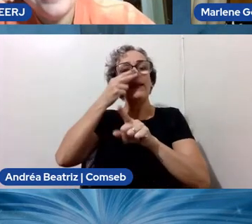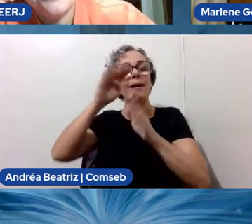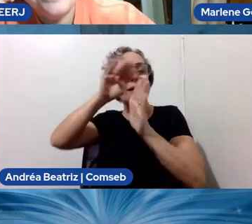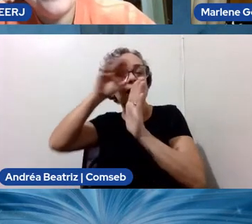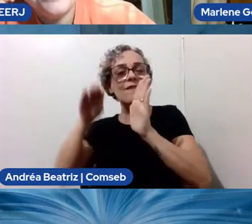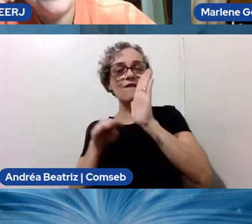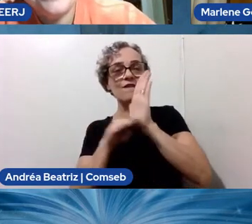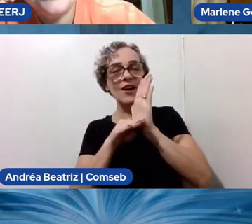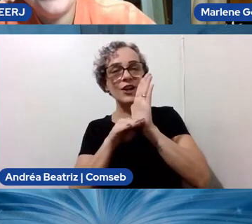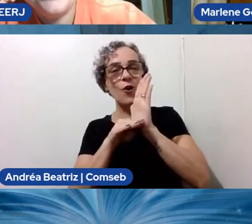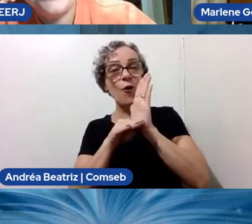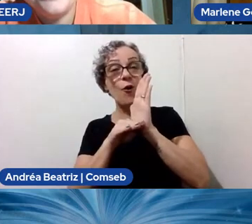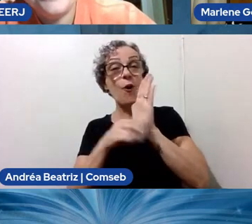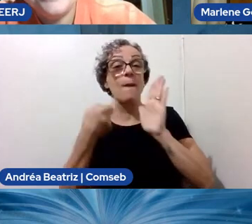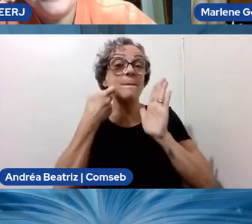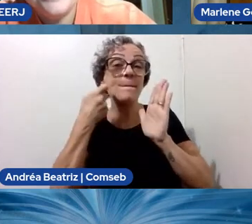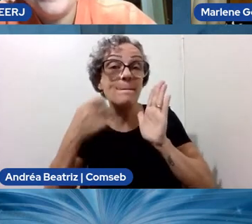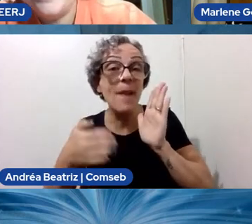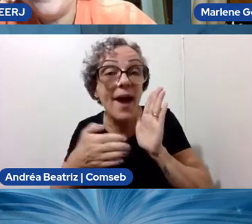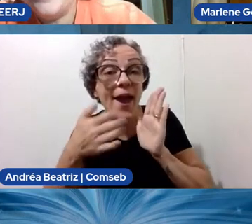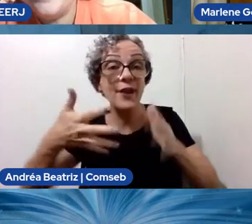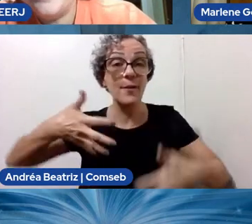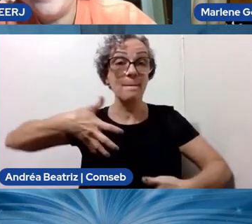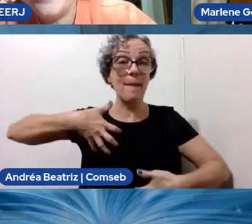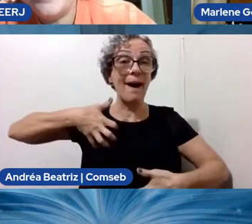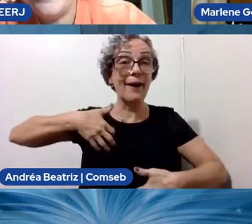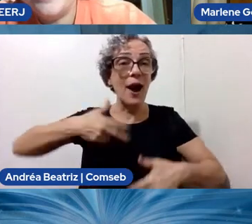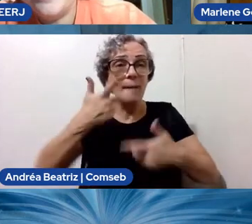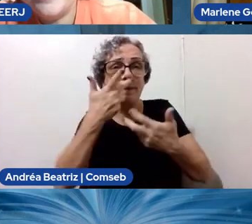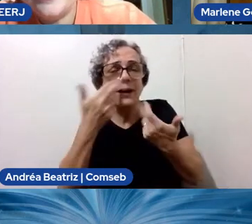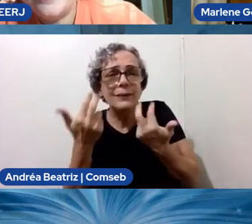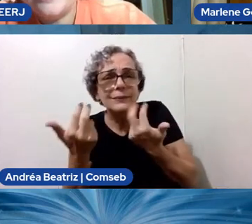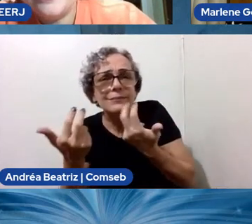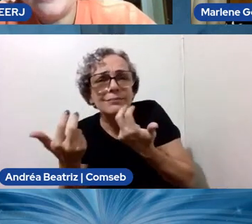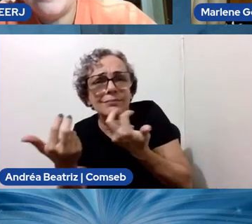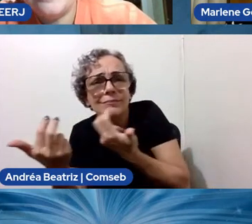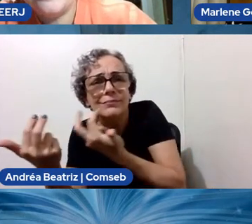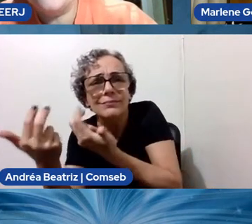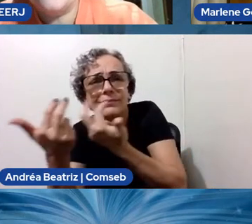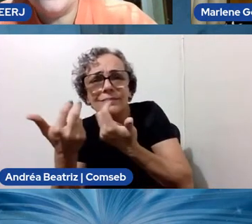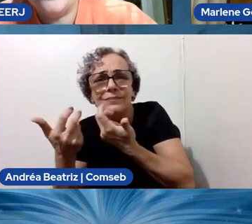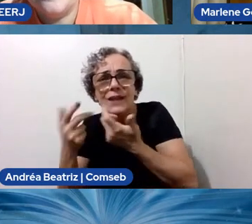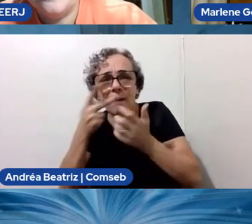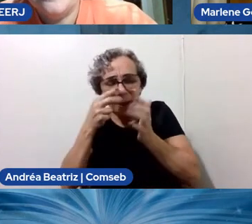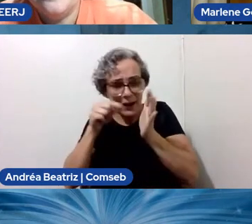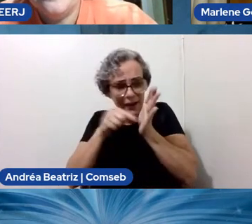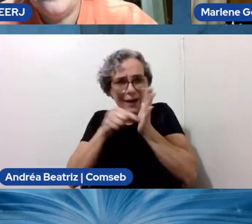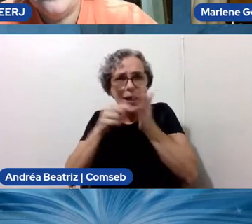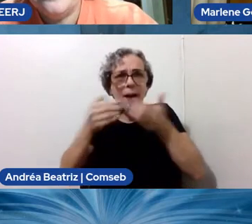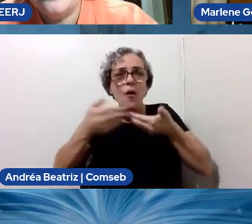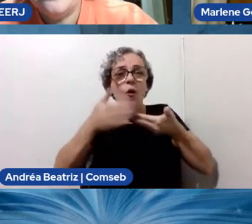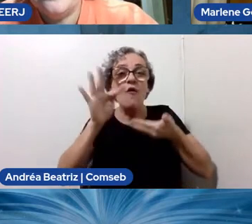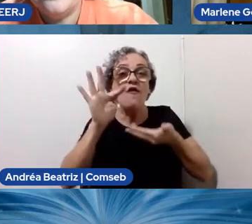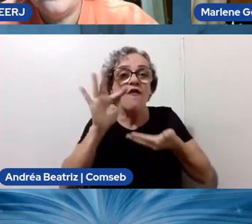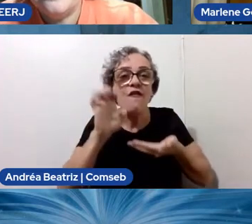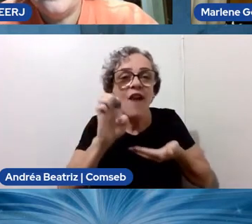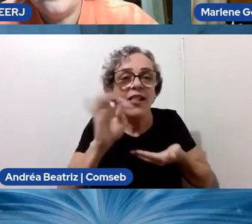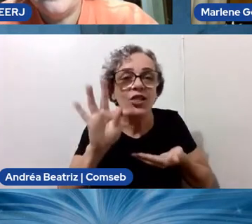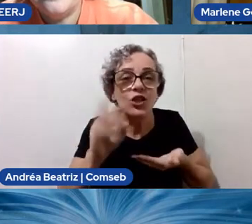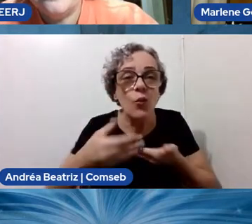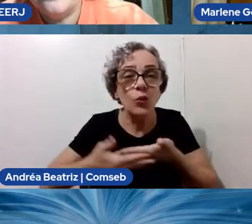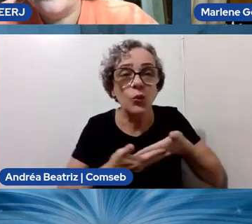do chimpanzé, etc., né? Até o ser humano. Mas isso, Haeckel foi um cientista